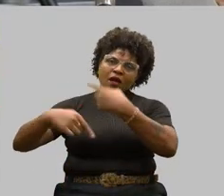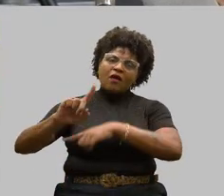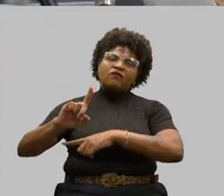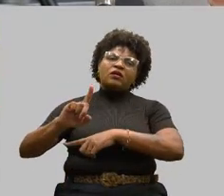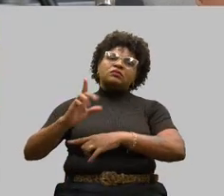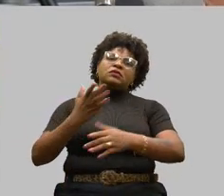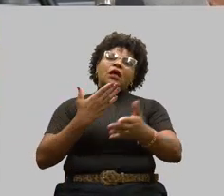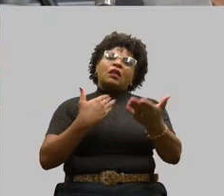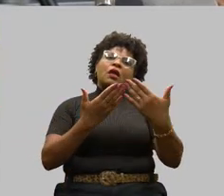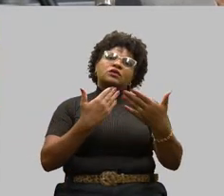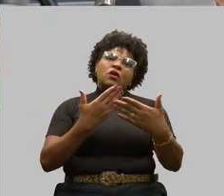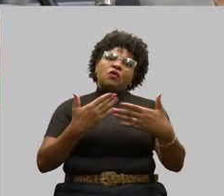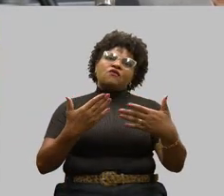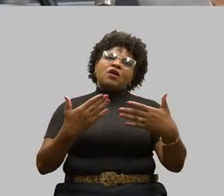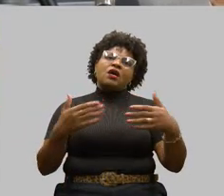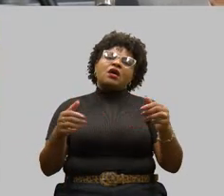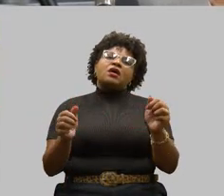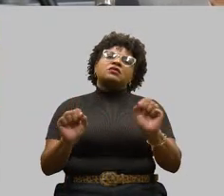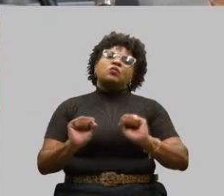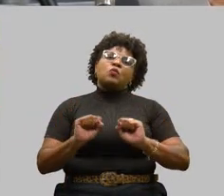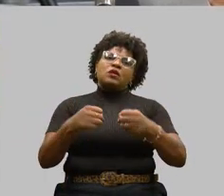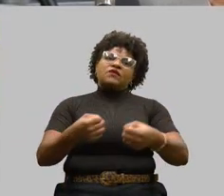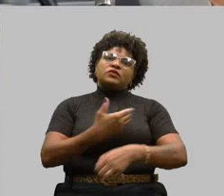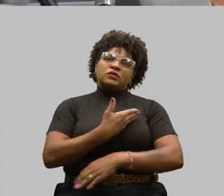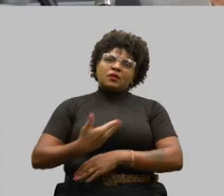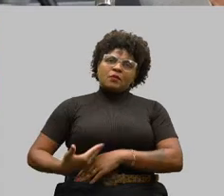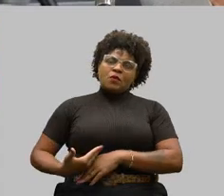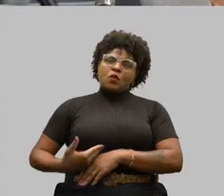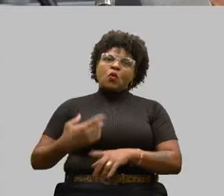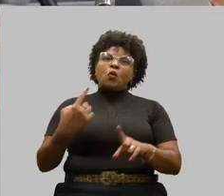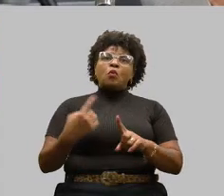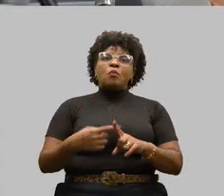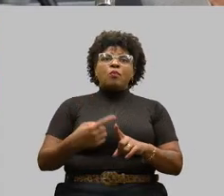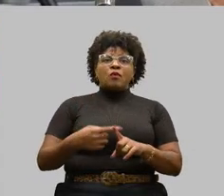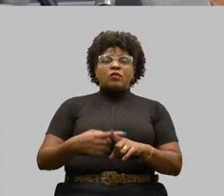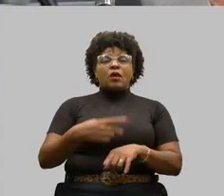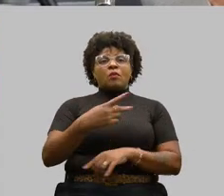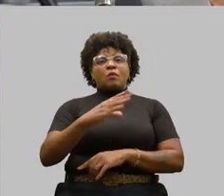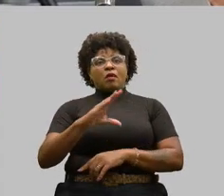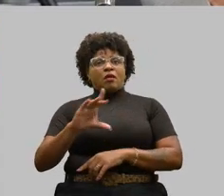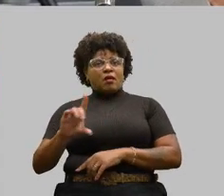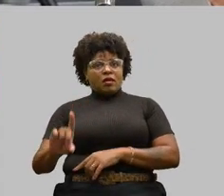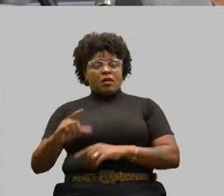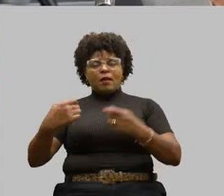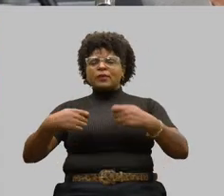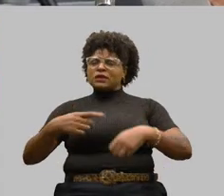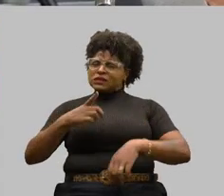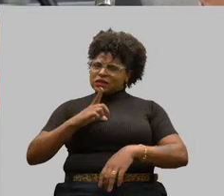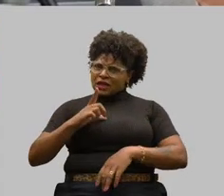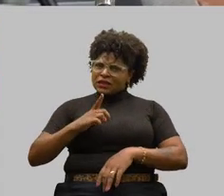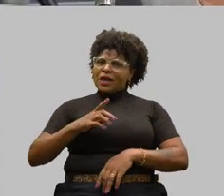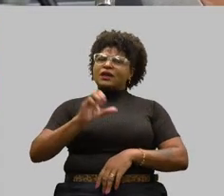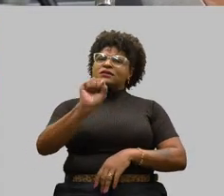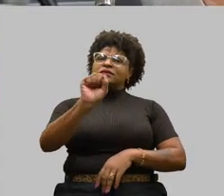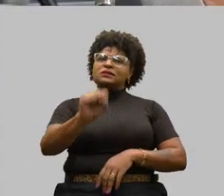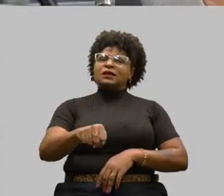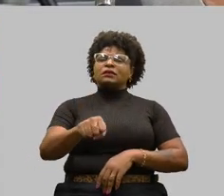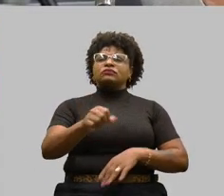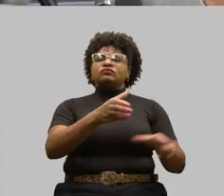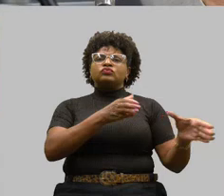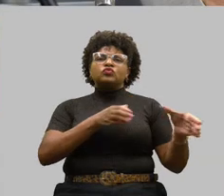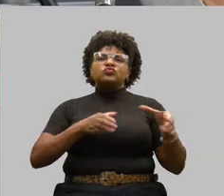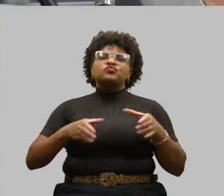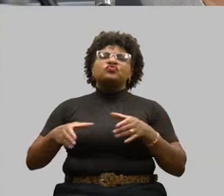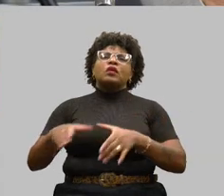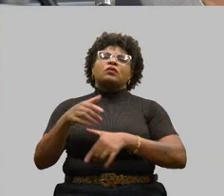Pública porque as pessoas com deficiência elas devem ocupar os seus espaços devem ocupar os espaços de trabalho e